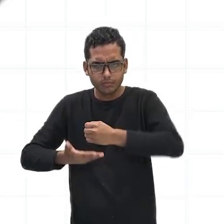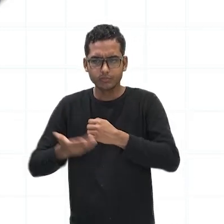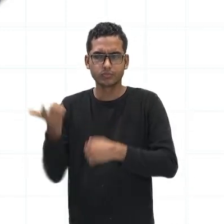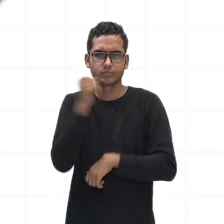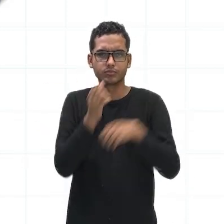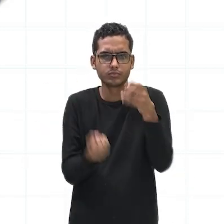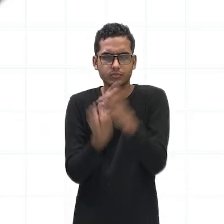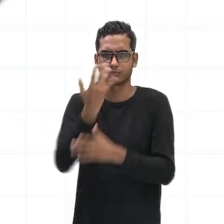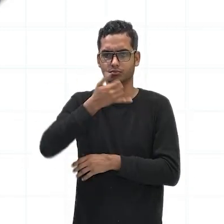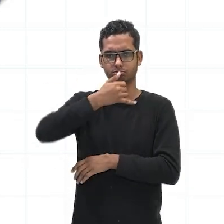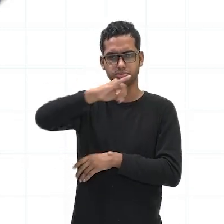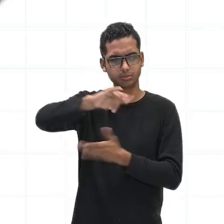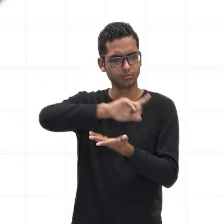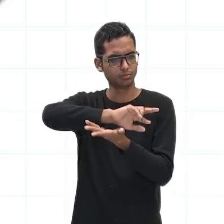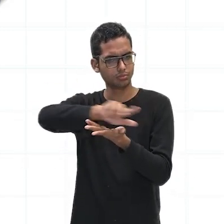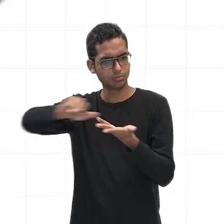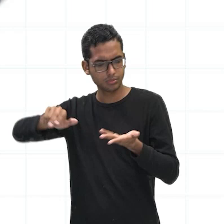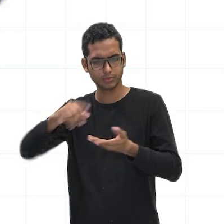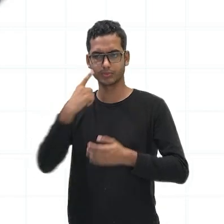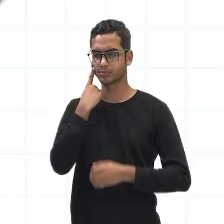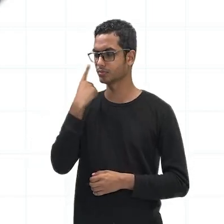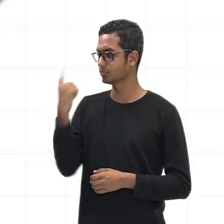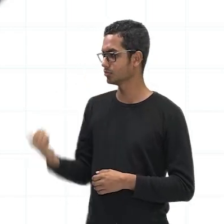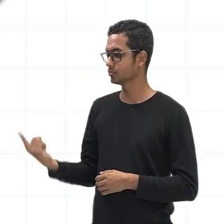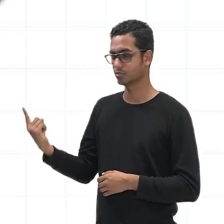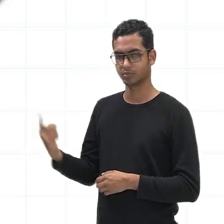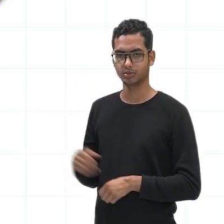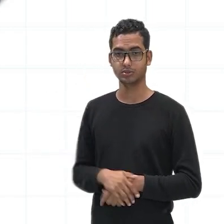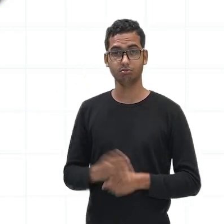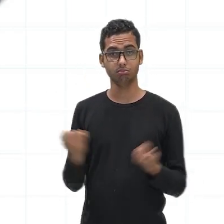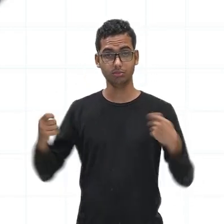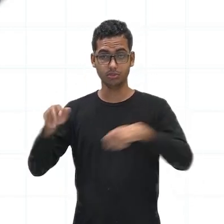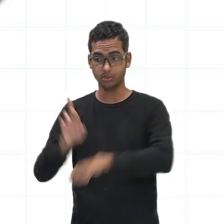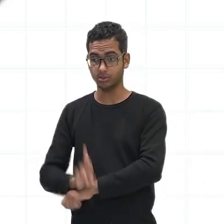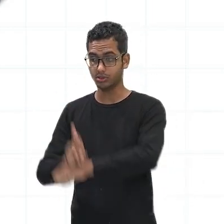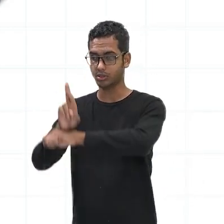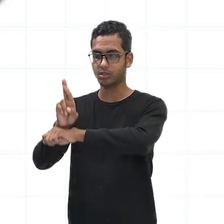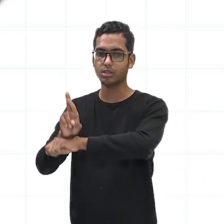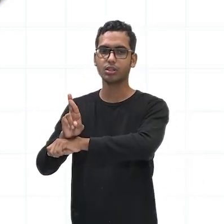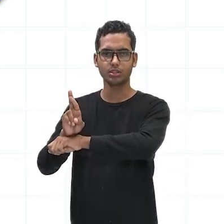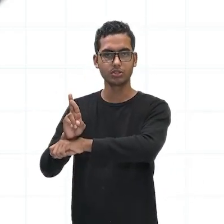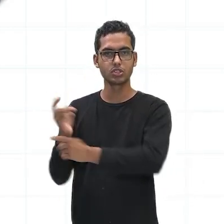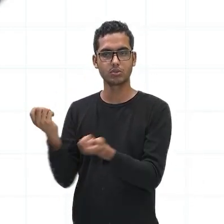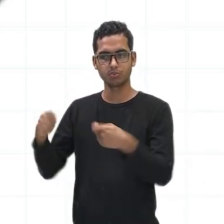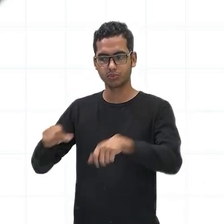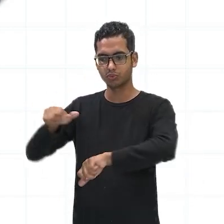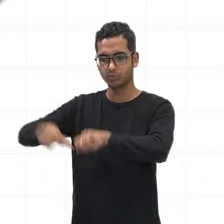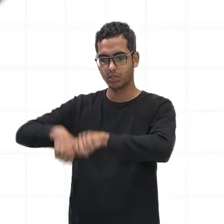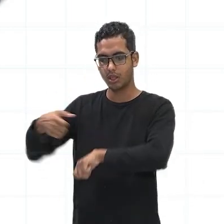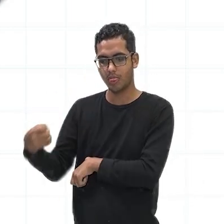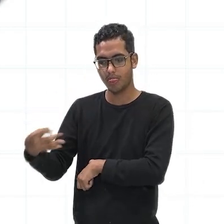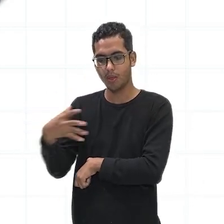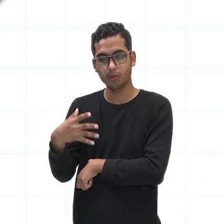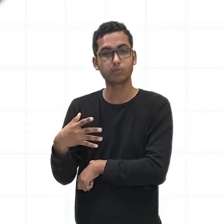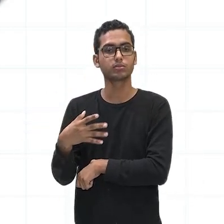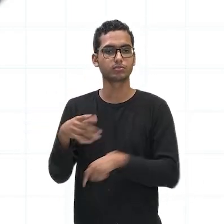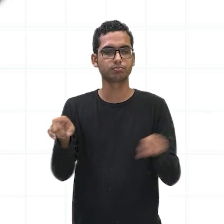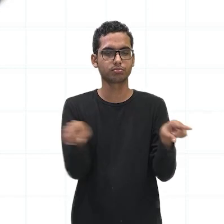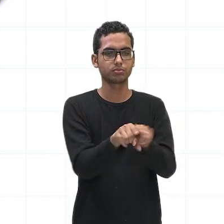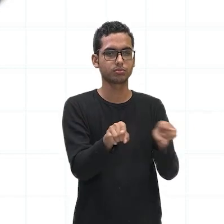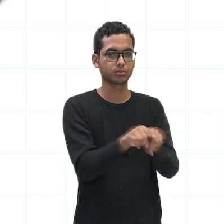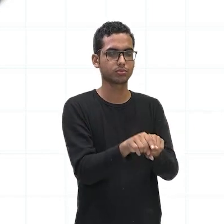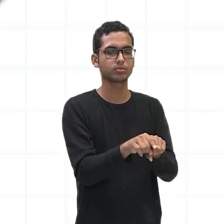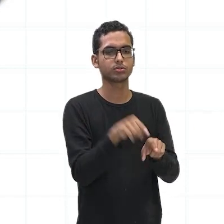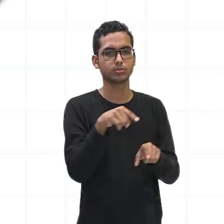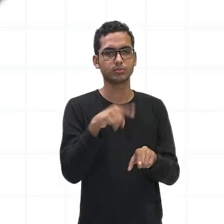tem as fontes de energia e essas fontes elas podem vir de recursos renováveis e não renováveis. Recursos renováveis são